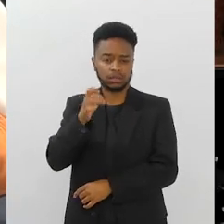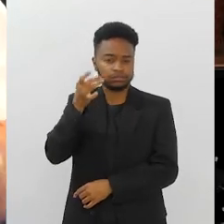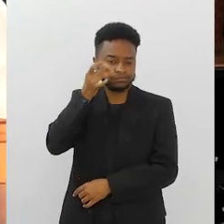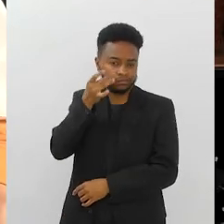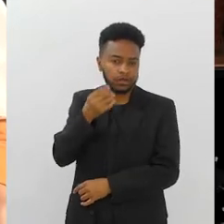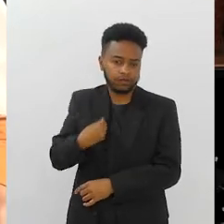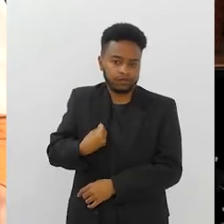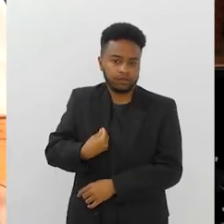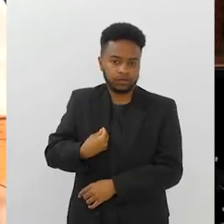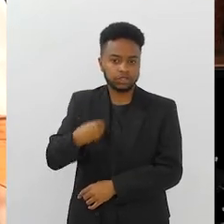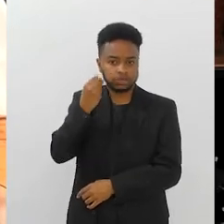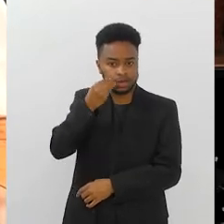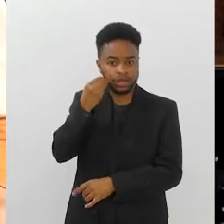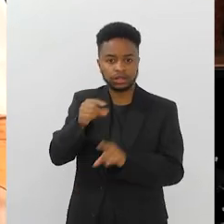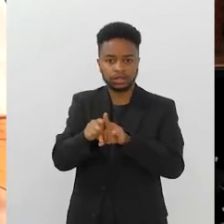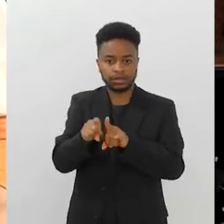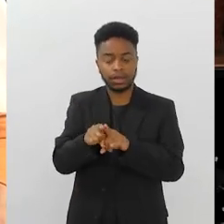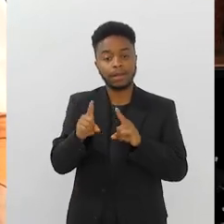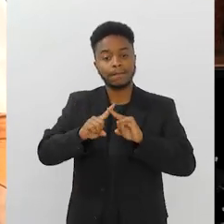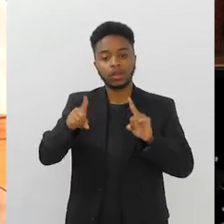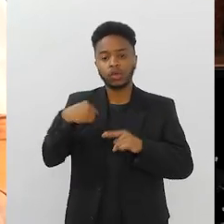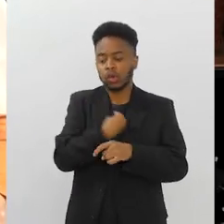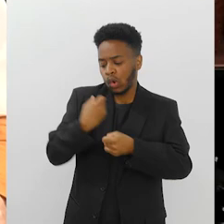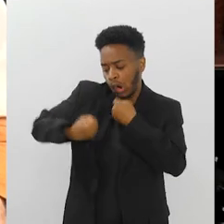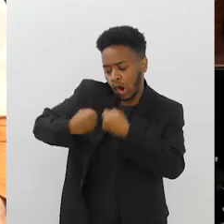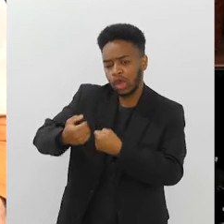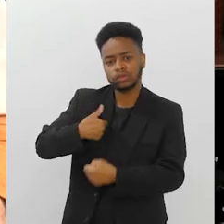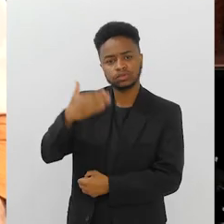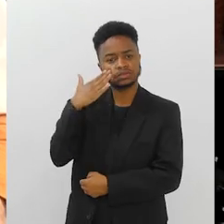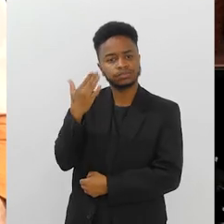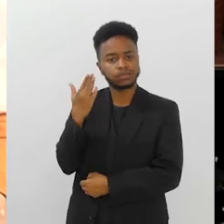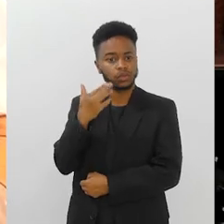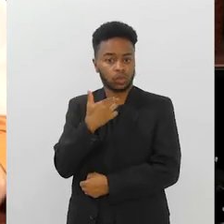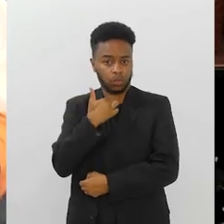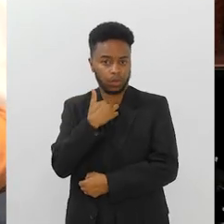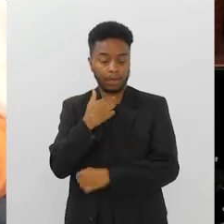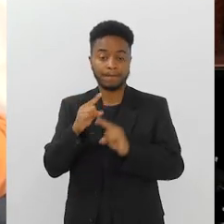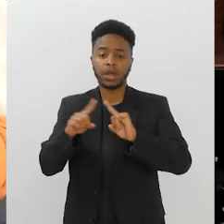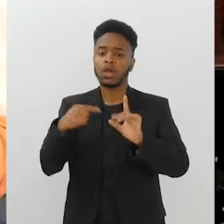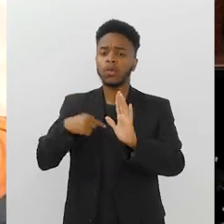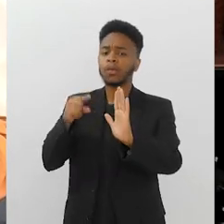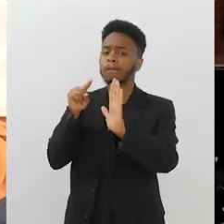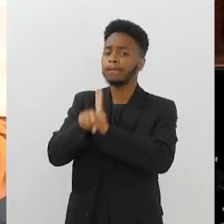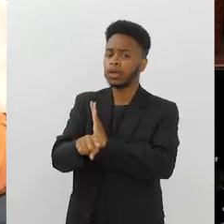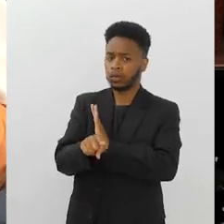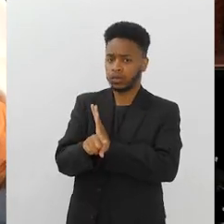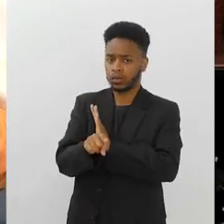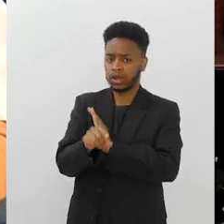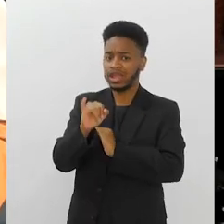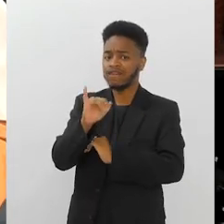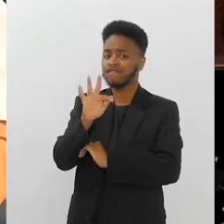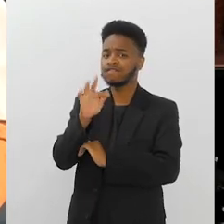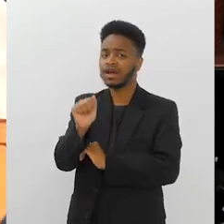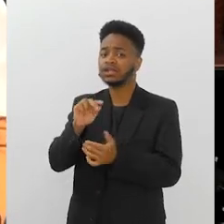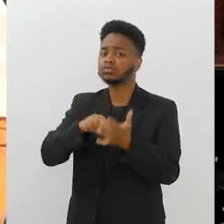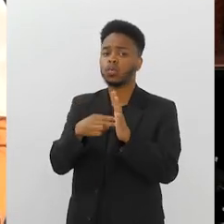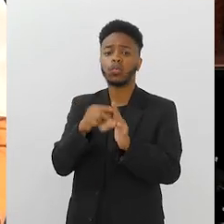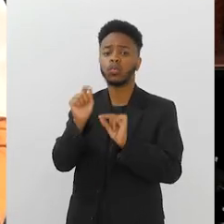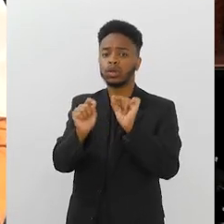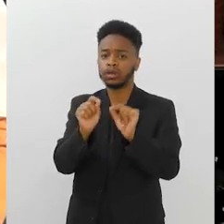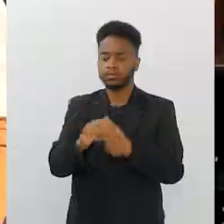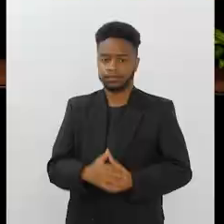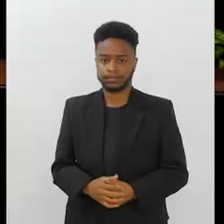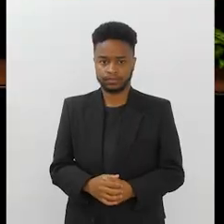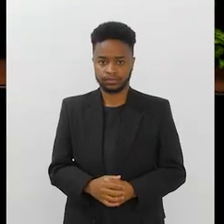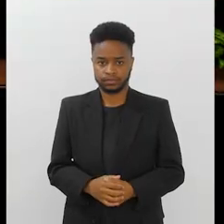correr corremos demais então eu sei que não pode então a pergunta que não quer calar que é o ifá